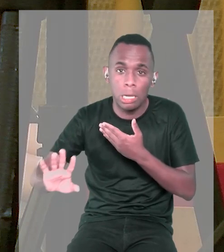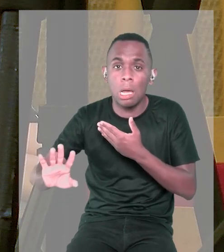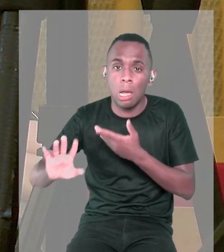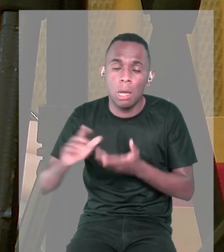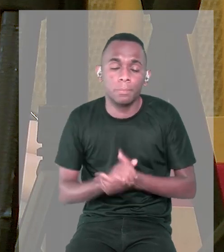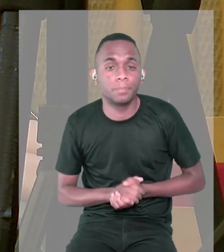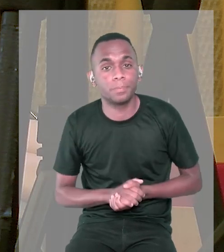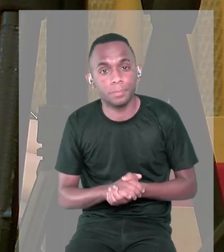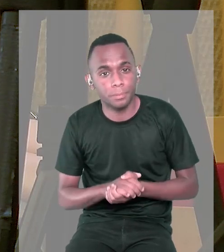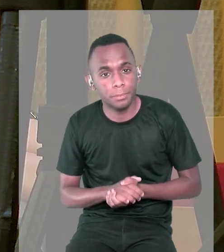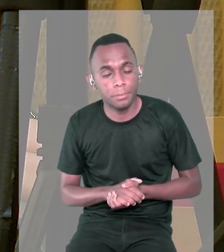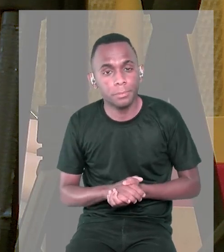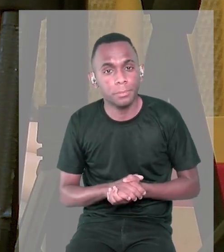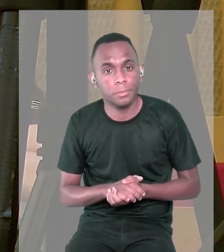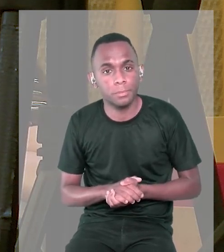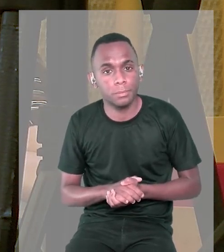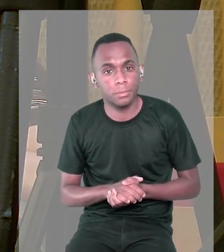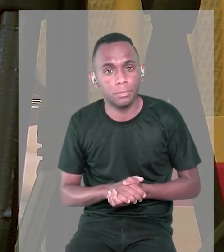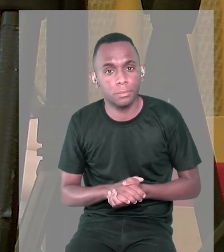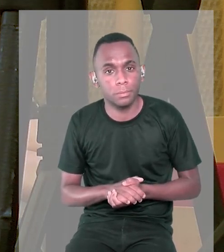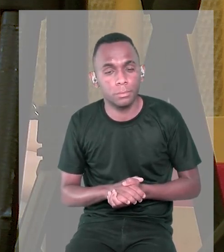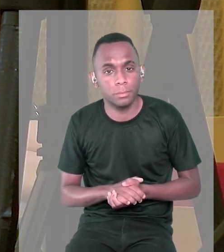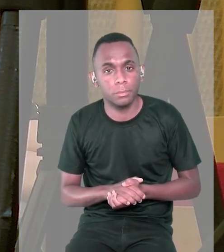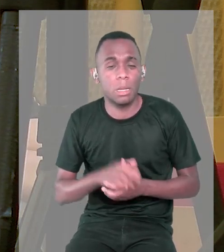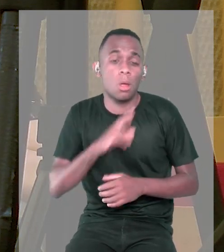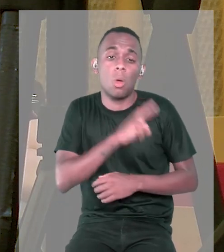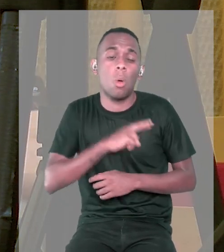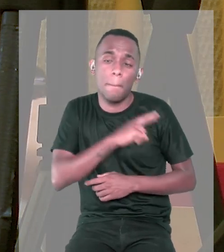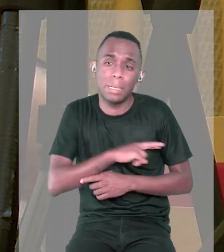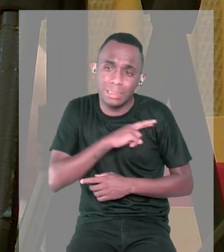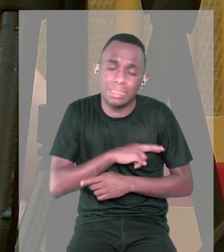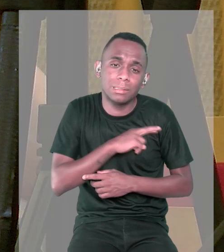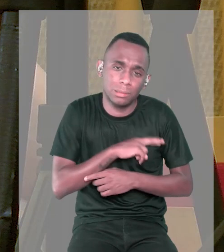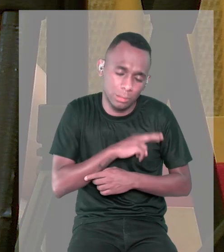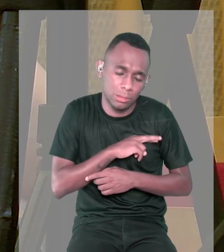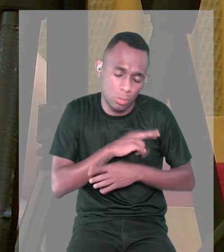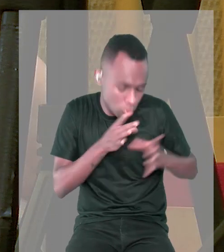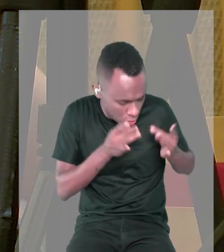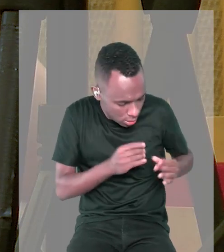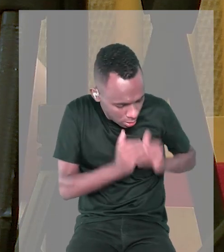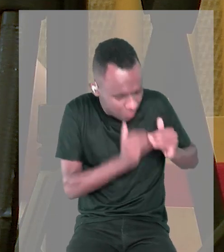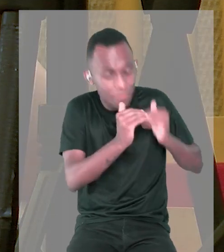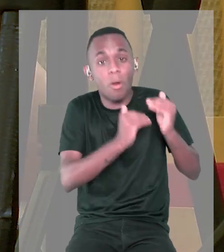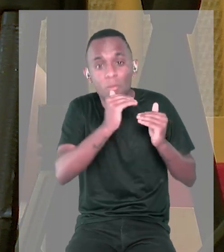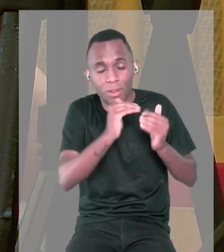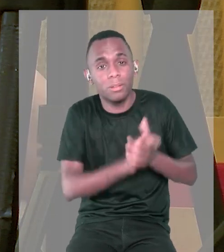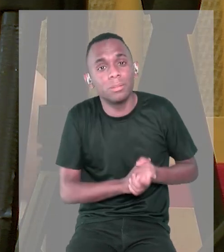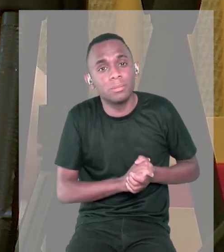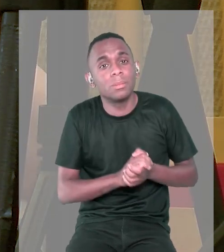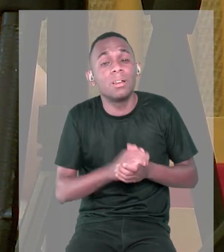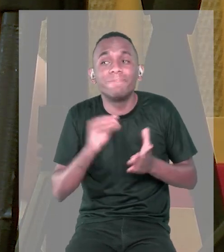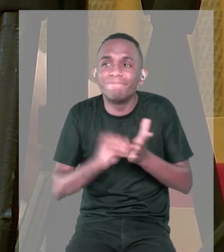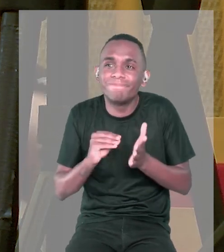romantização do romântico, digamos assim, não, me faltando uma outra palavra, que eu passei a madrugada viajando também,